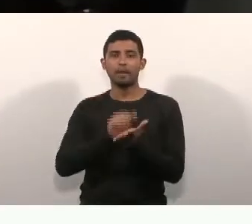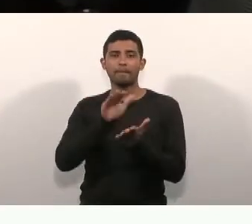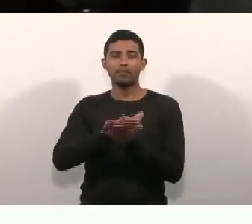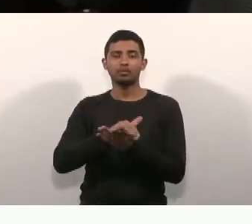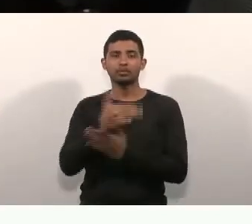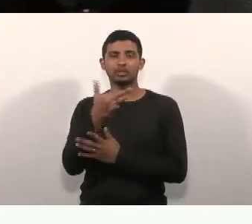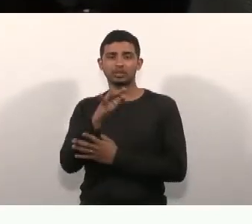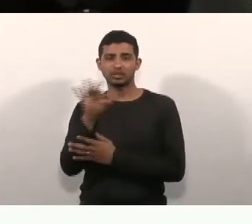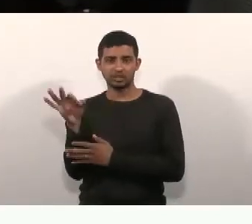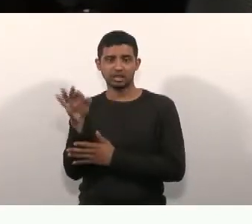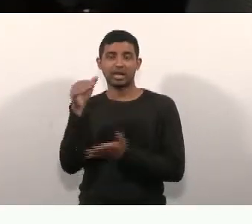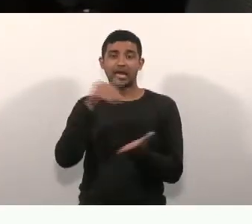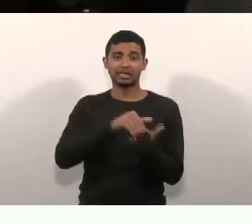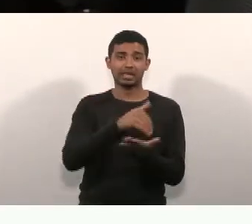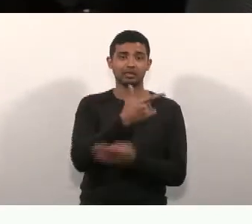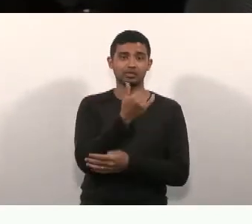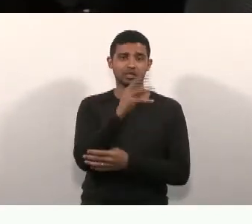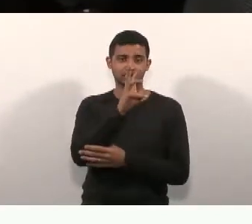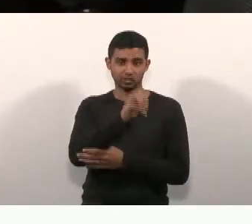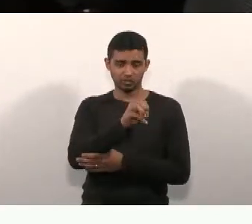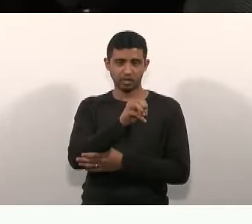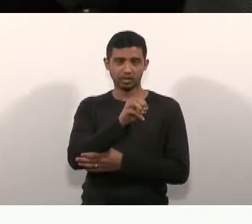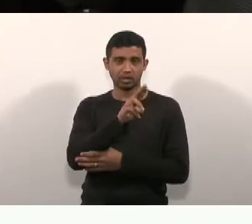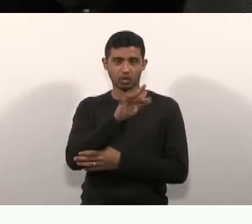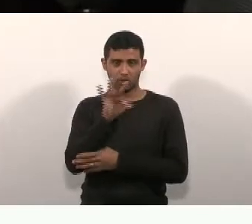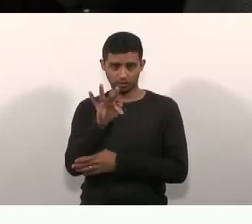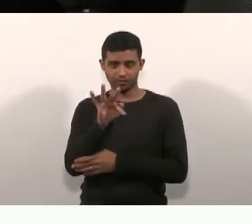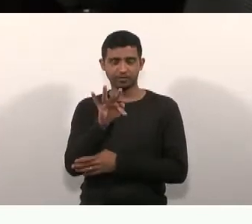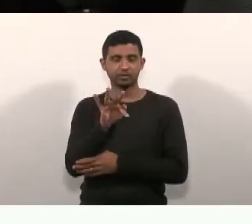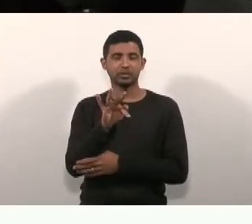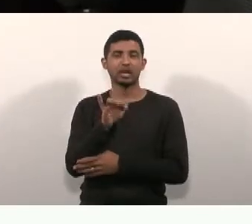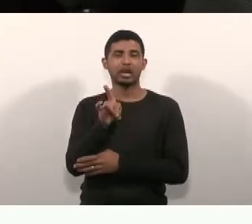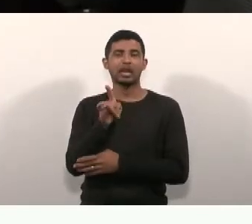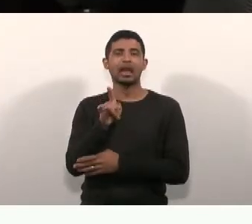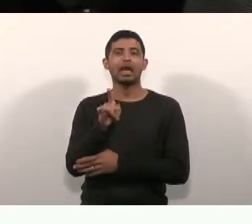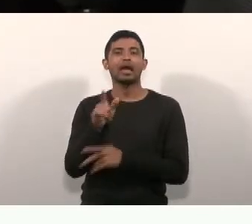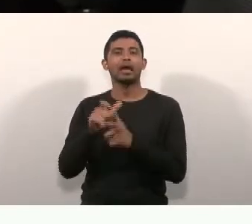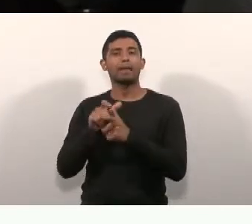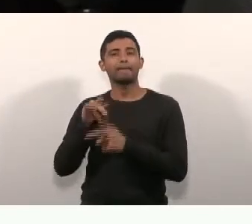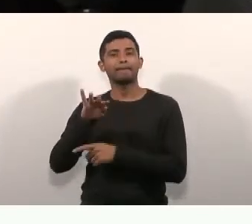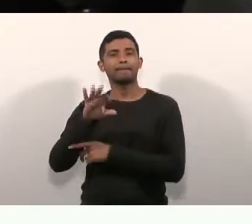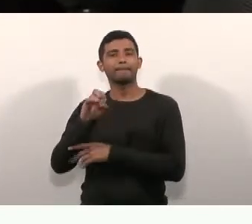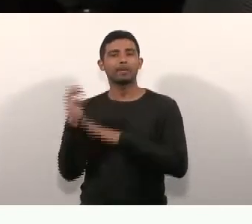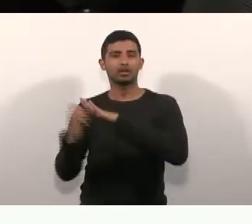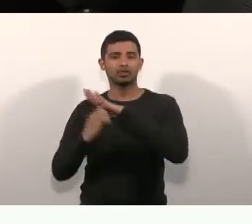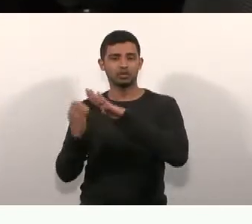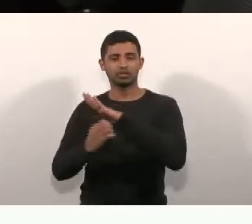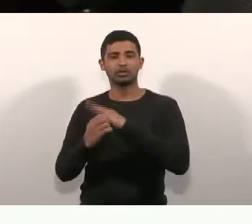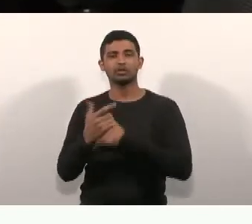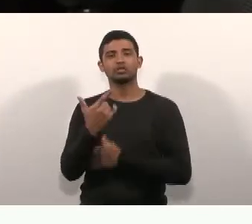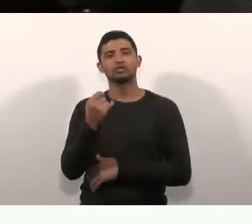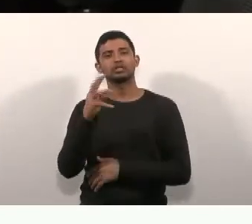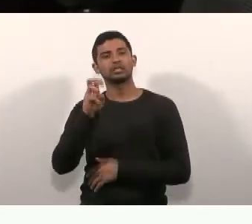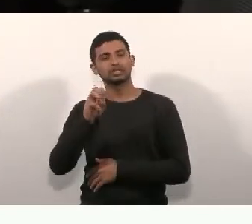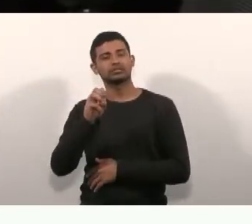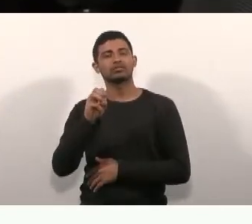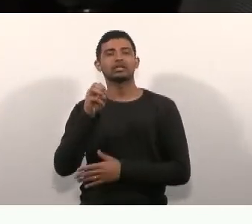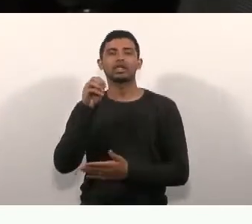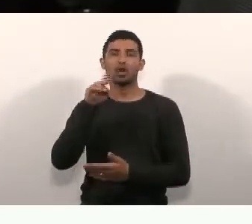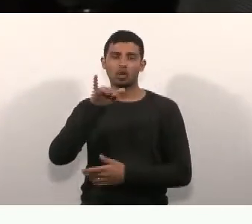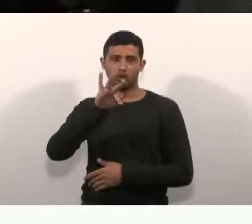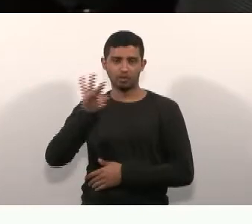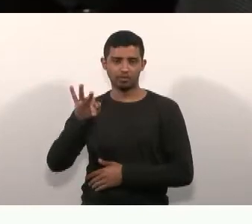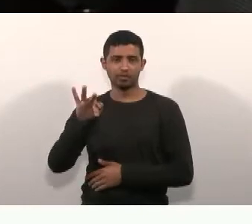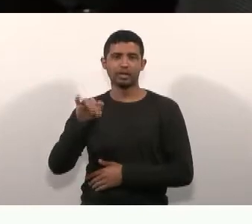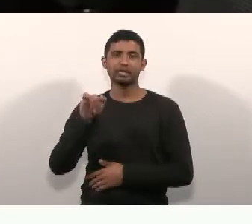250 UFs. 2. No caso de microempresa, multa de 250 a 500 UFs. 3. No caso de empresa de